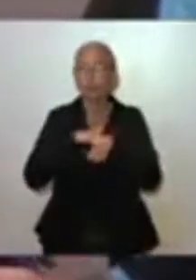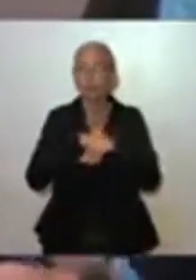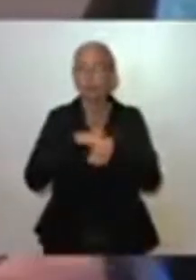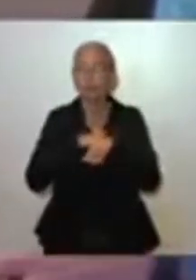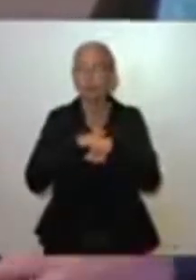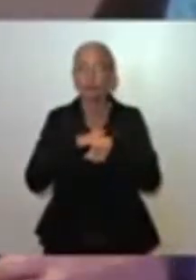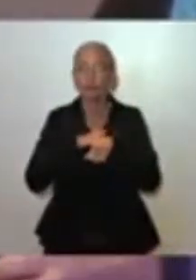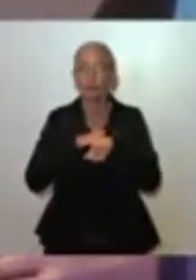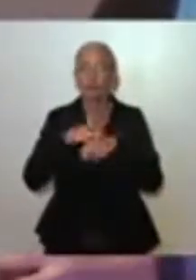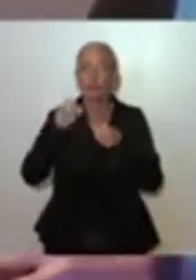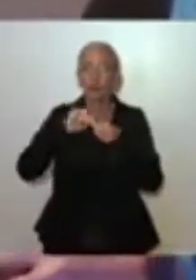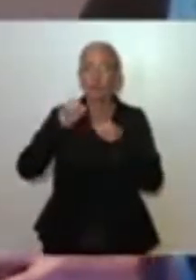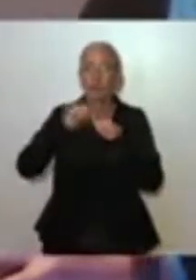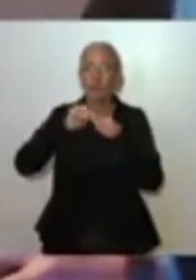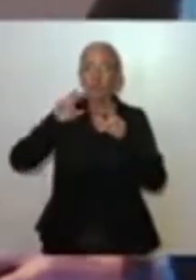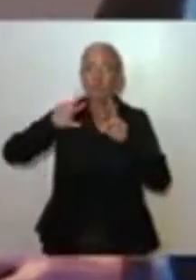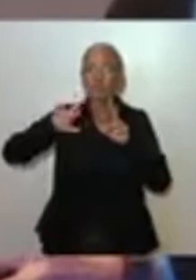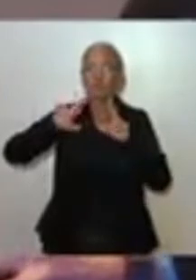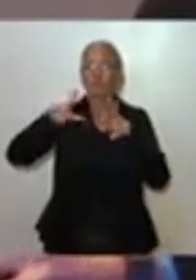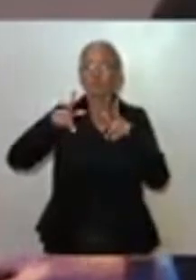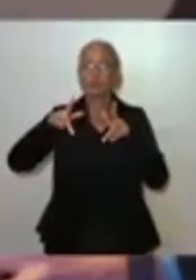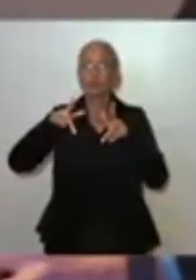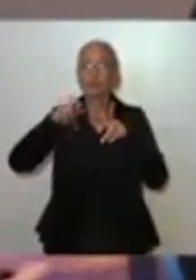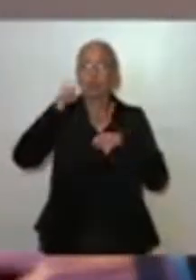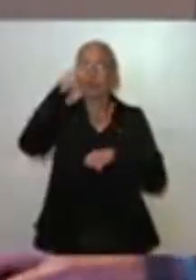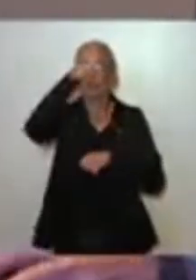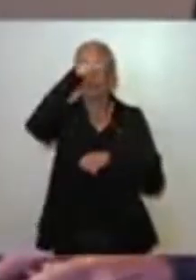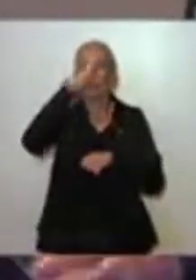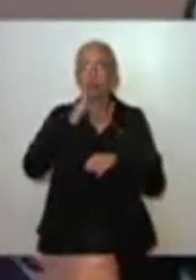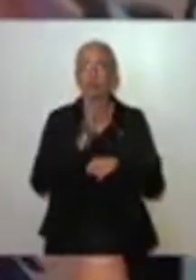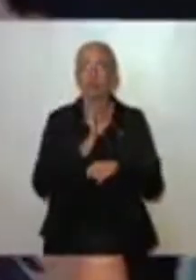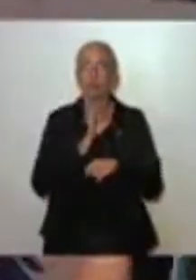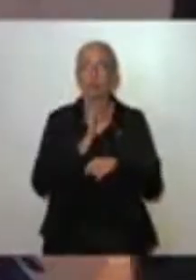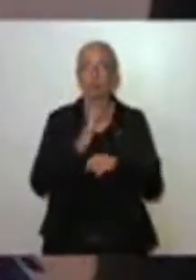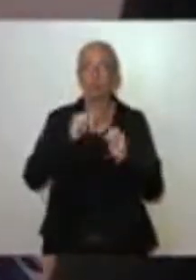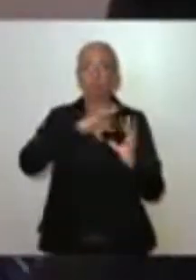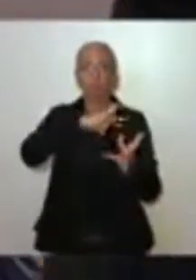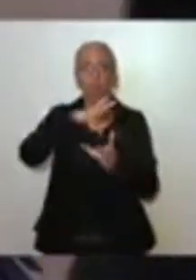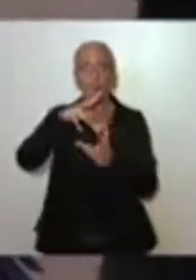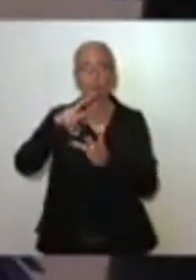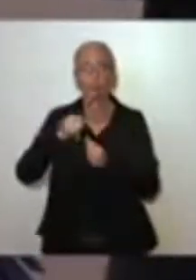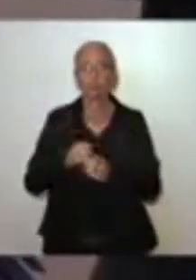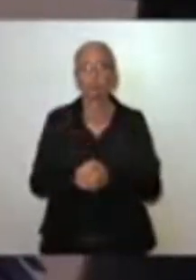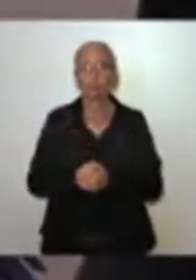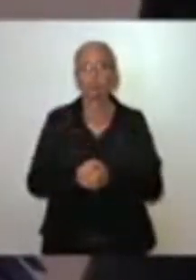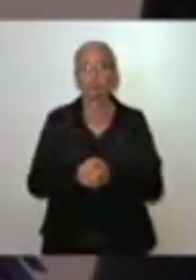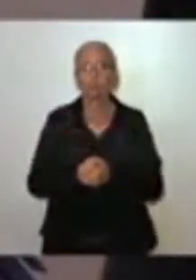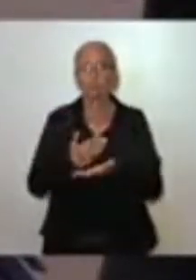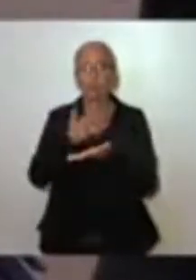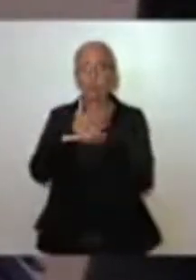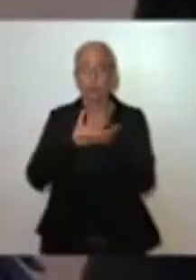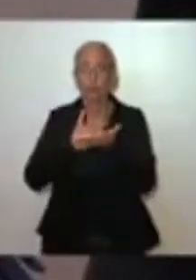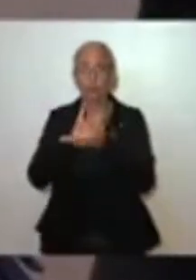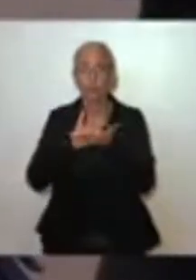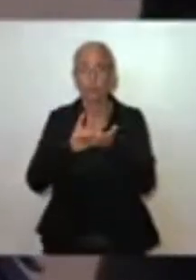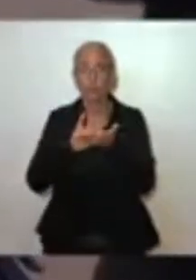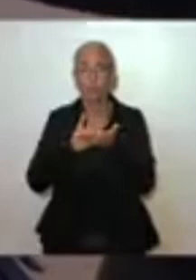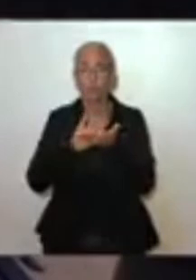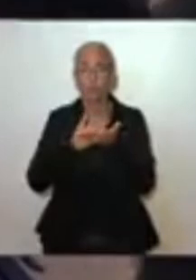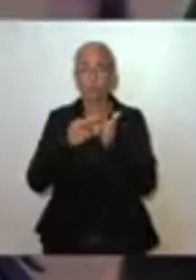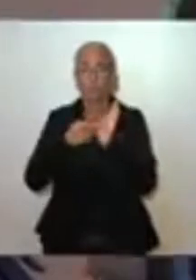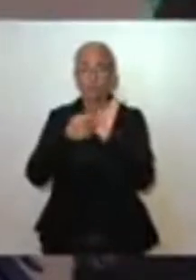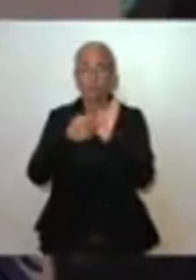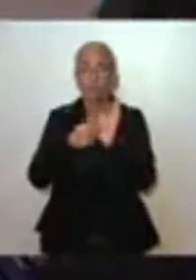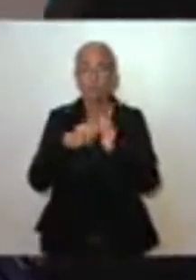fazer diferença para o Brasil e para o mundo e Eu dividi essa apresentação em